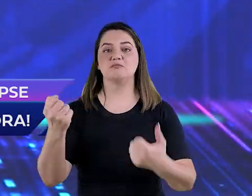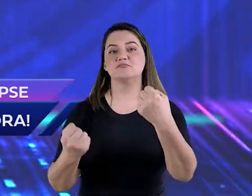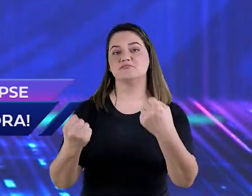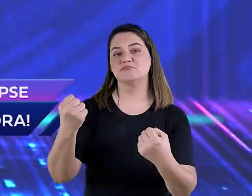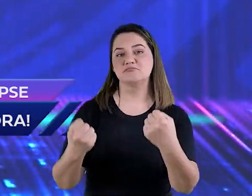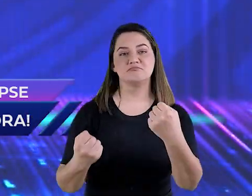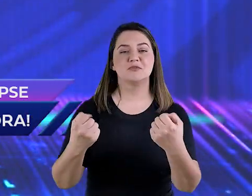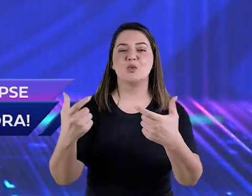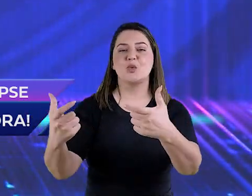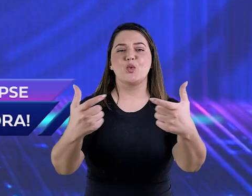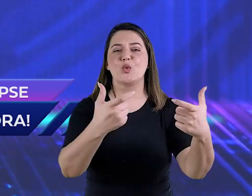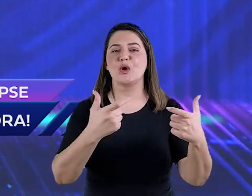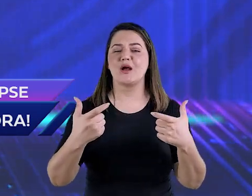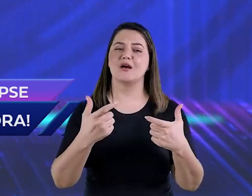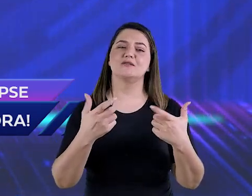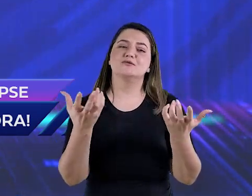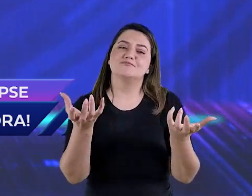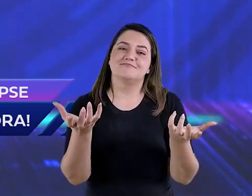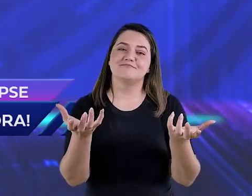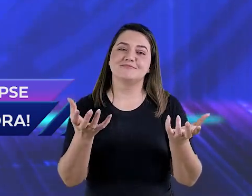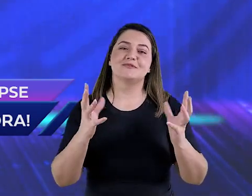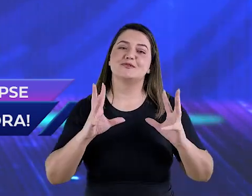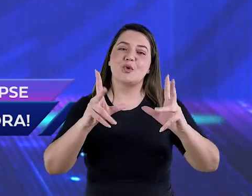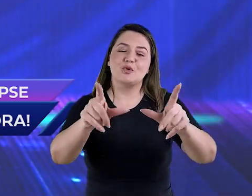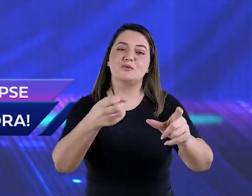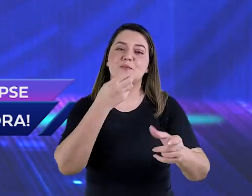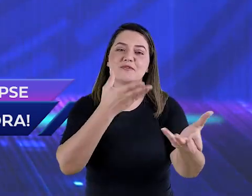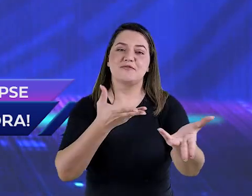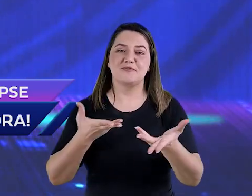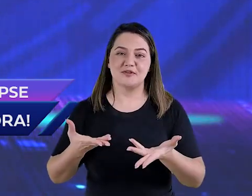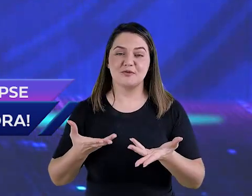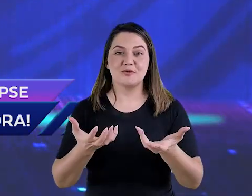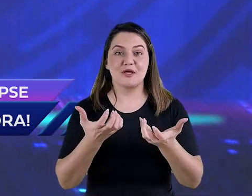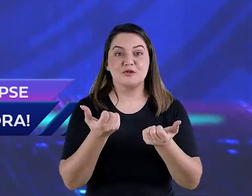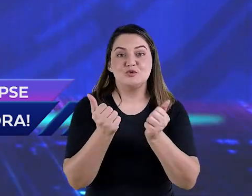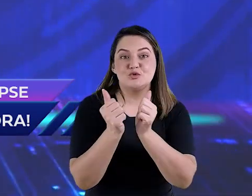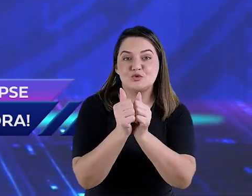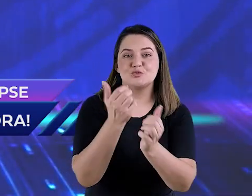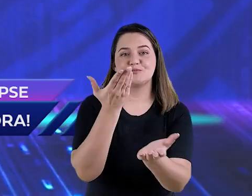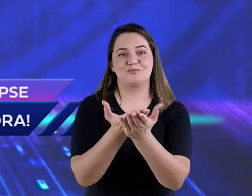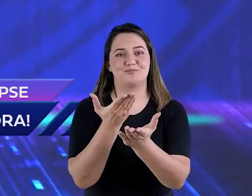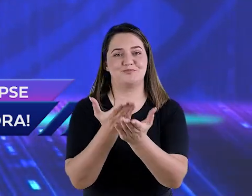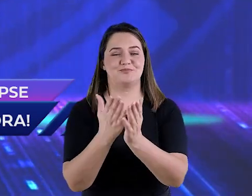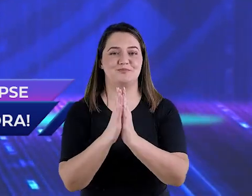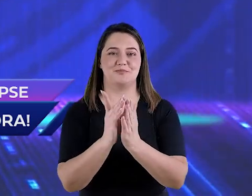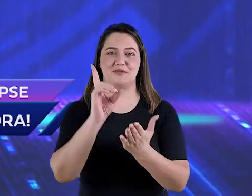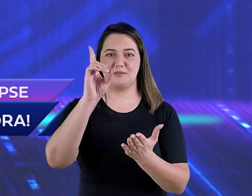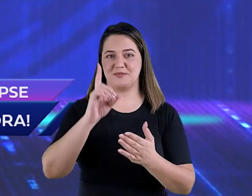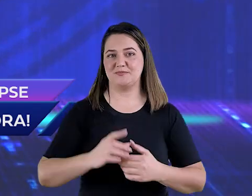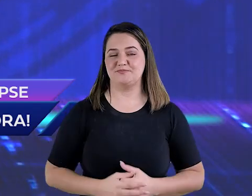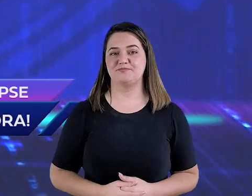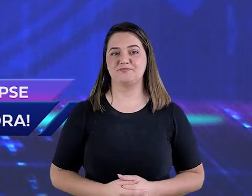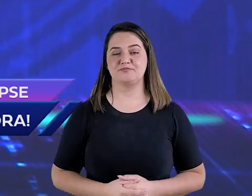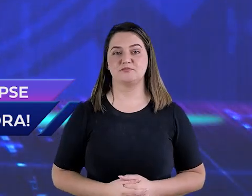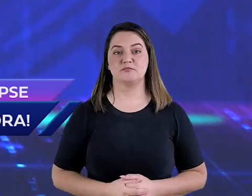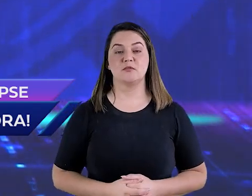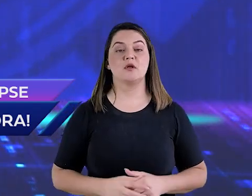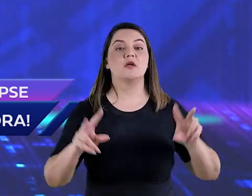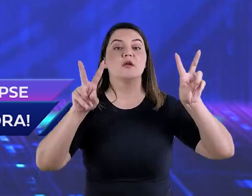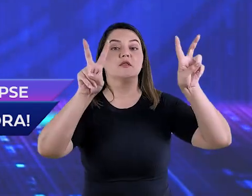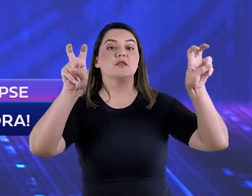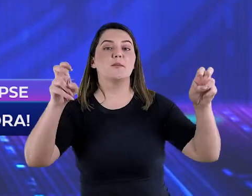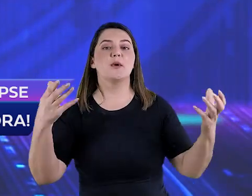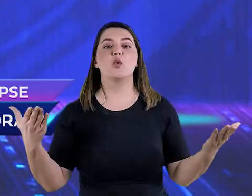aqui com a gente para juntos aprendermos a palavra de Deus. O tema de hoje vai falar sobre as 7 pragas